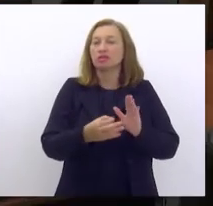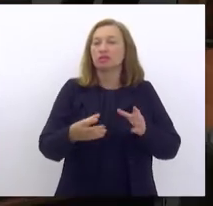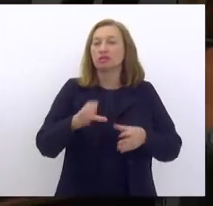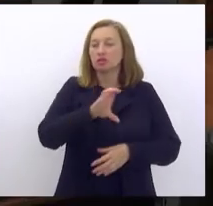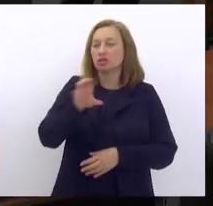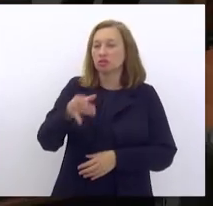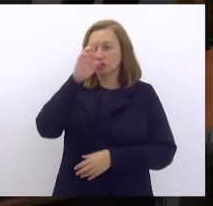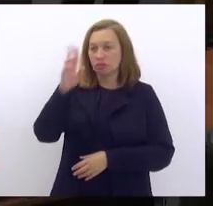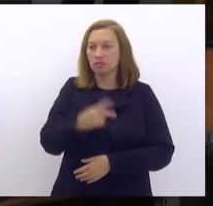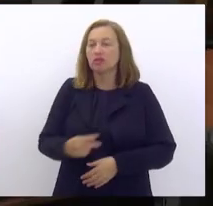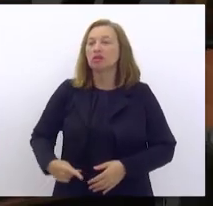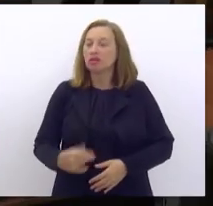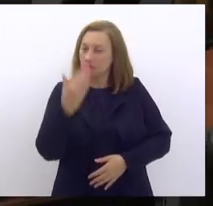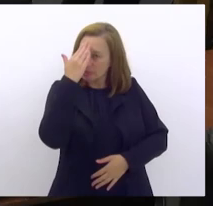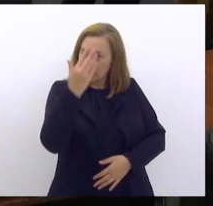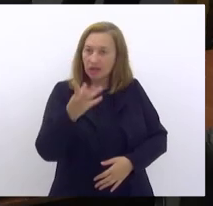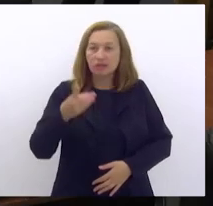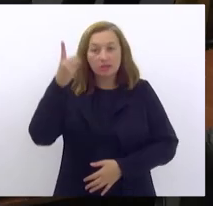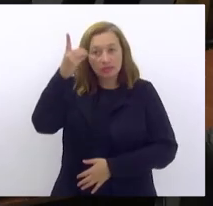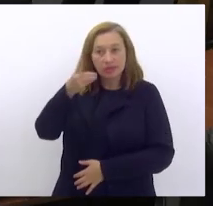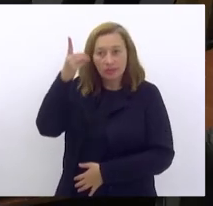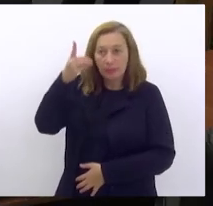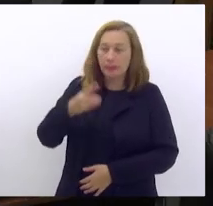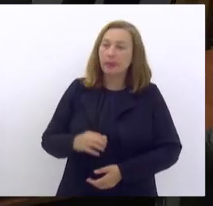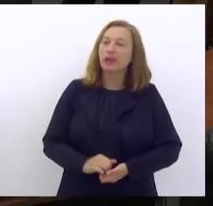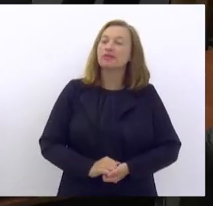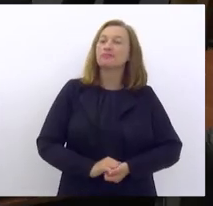presidente. Obrigado, nosso nobre deputado.